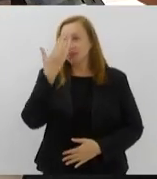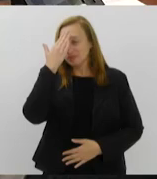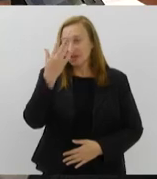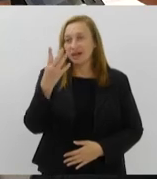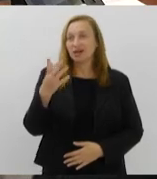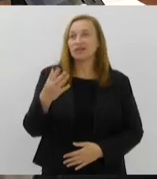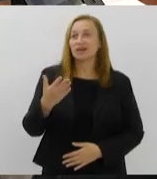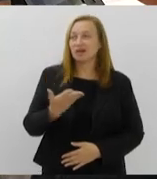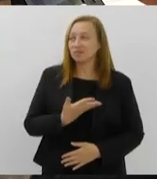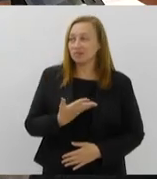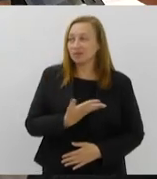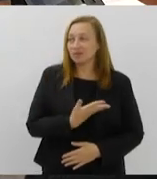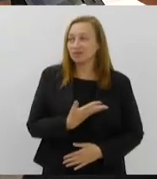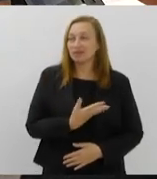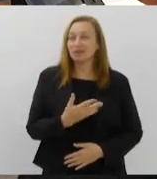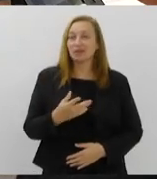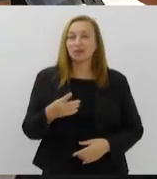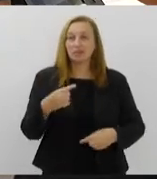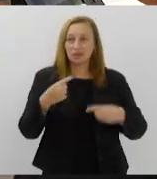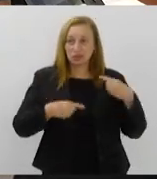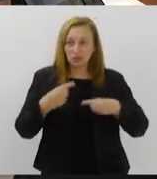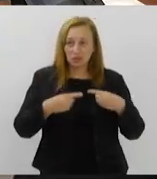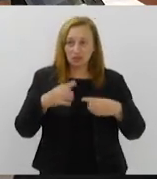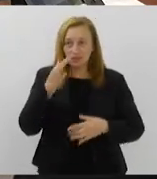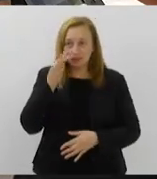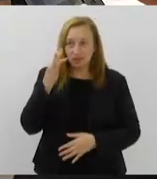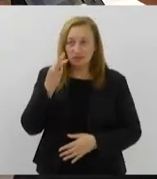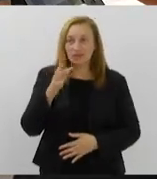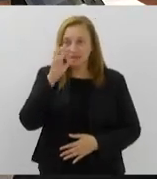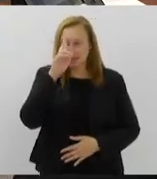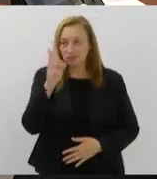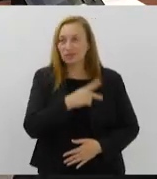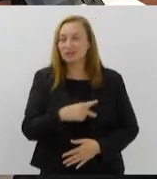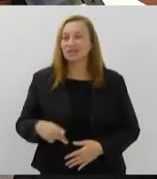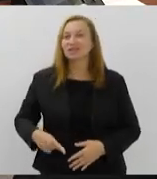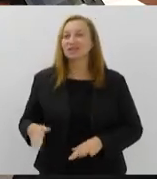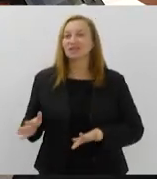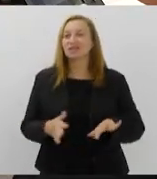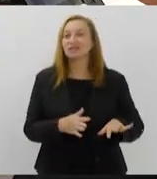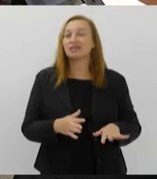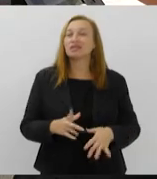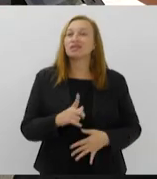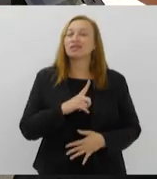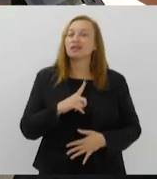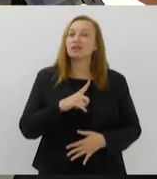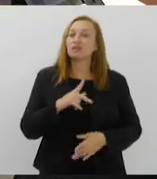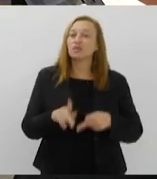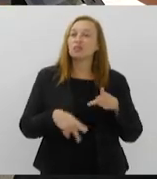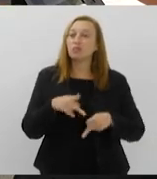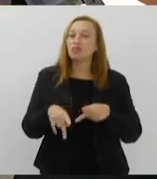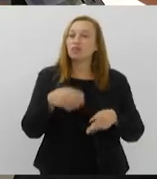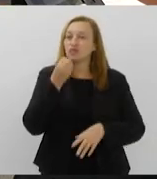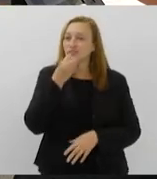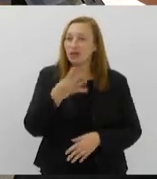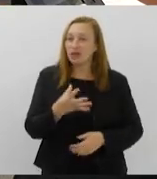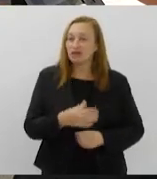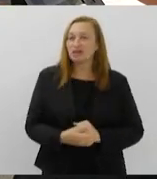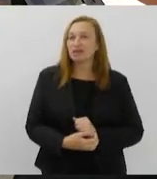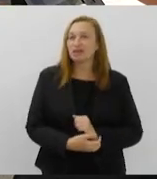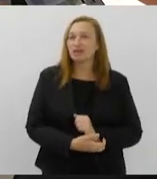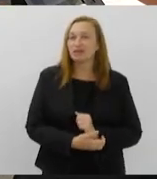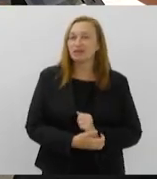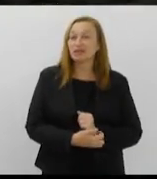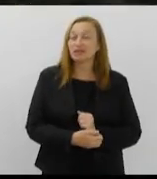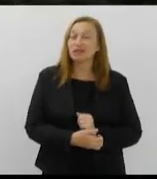Vai discutir, Flávio? Discutir, presidente. Presidente, existe uma população de bem que chega